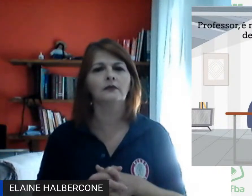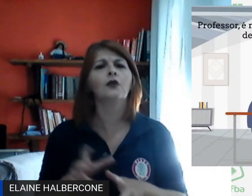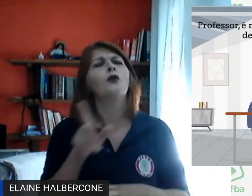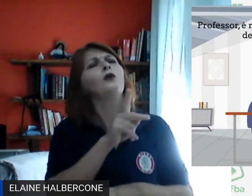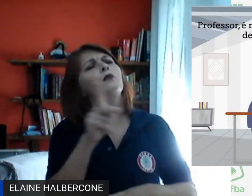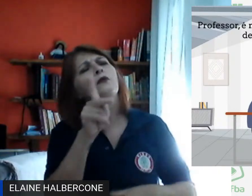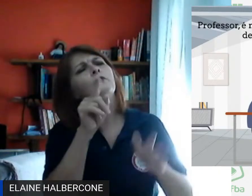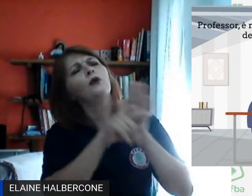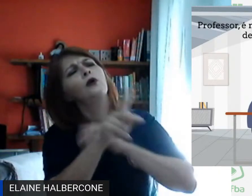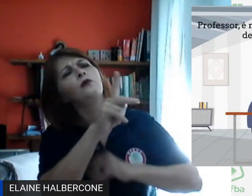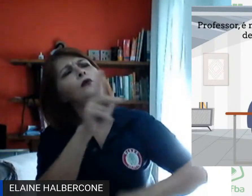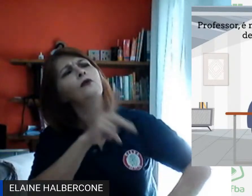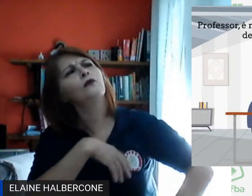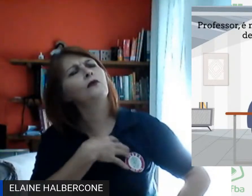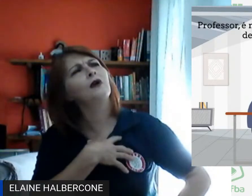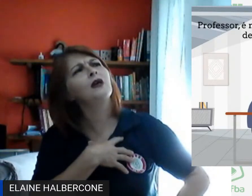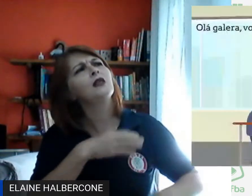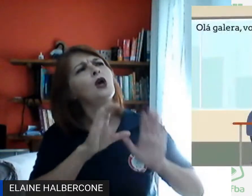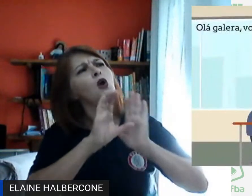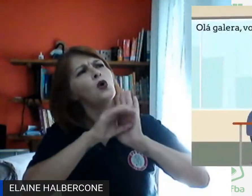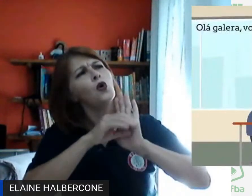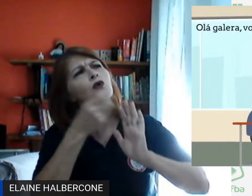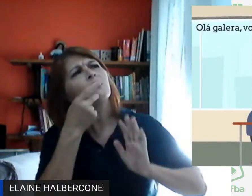Professor, é nesse conteúdo que fala de anagrama?